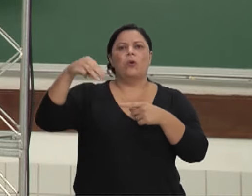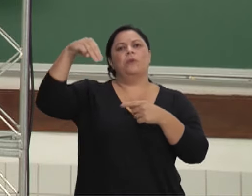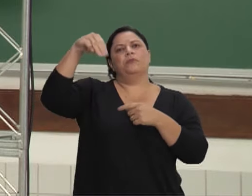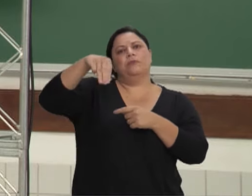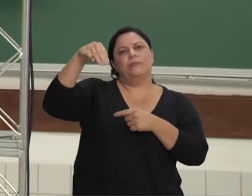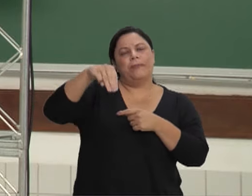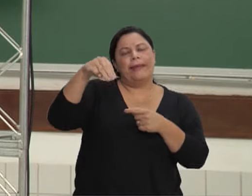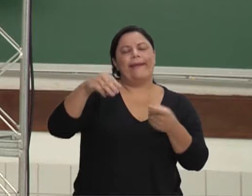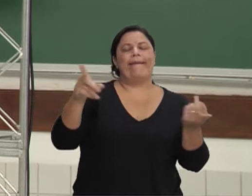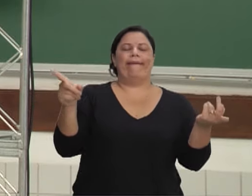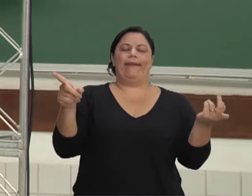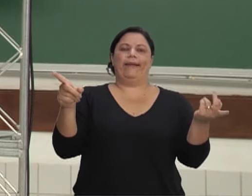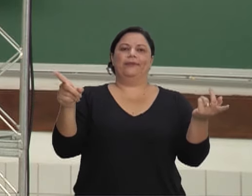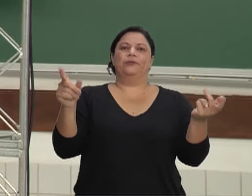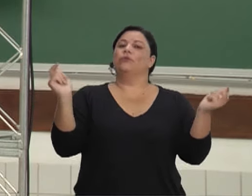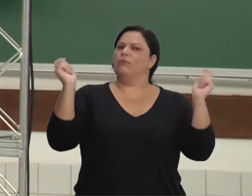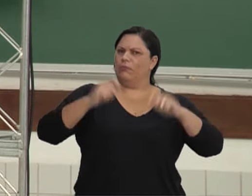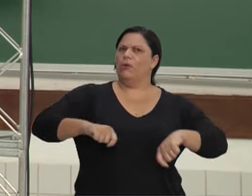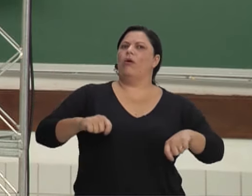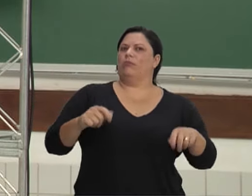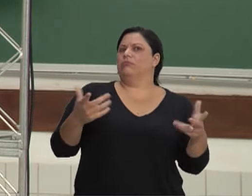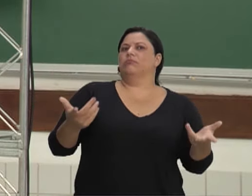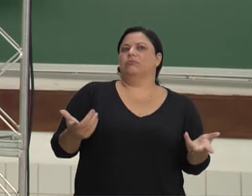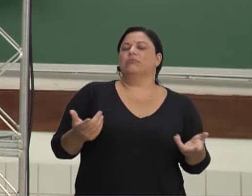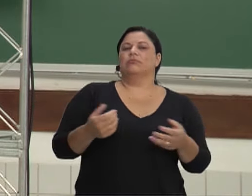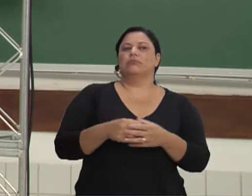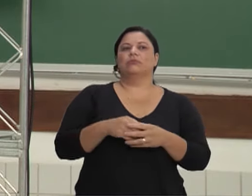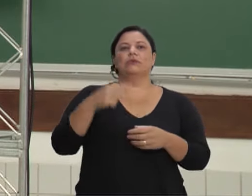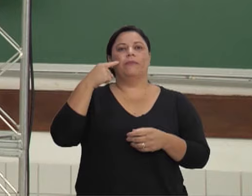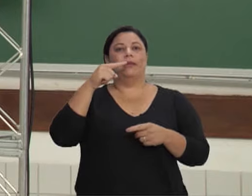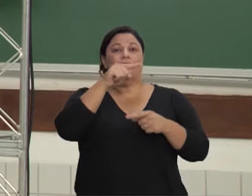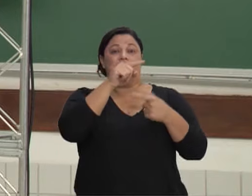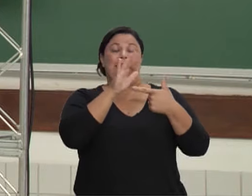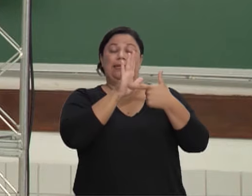a unidade de medida. Então, tem que estar um pouquinho atento a isso.